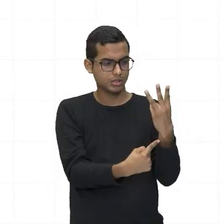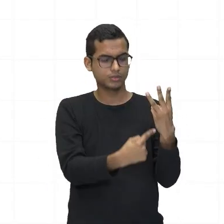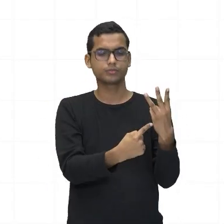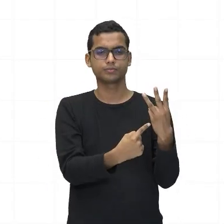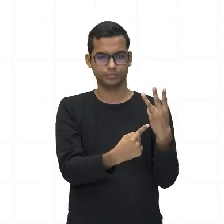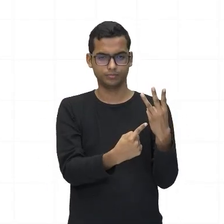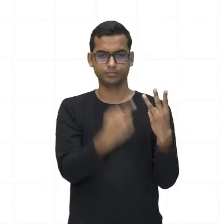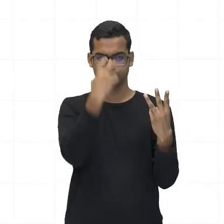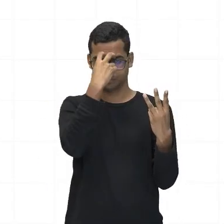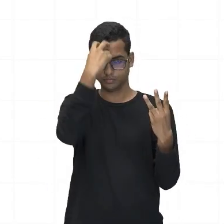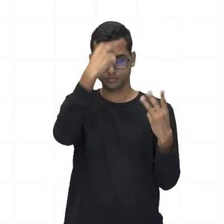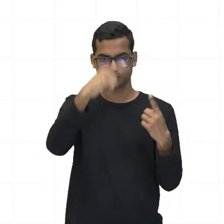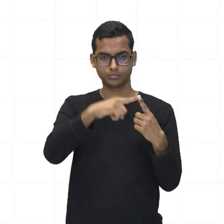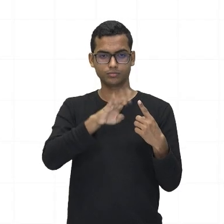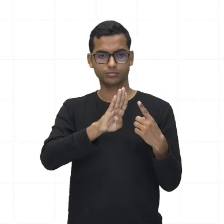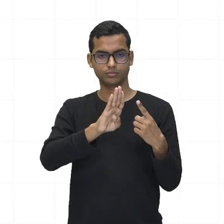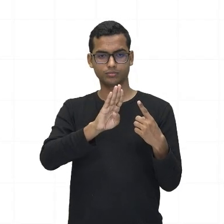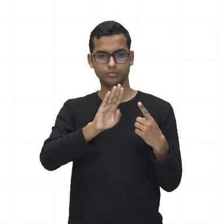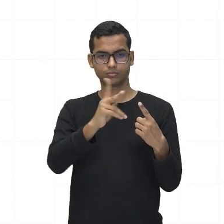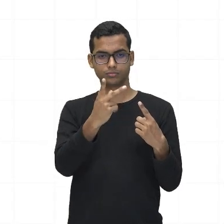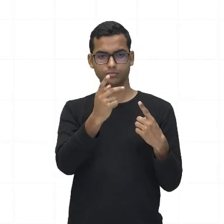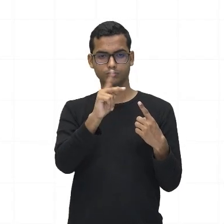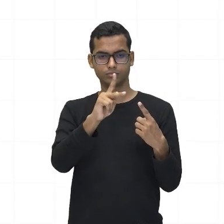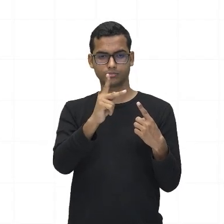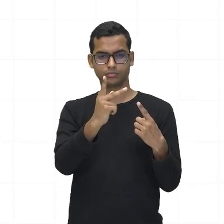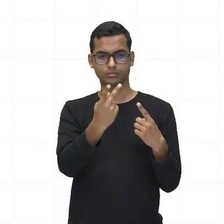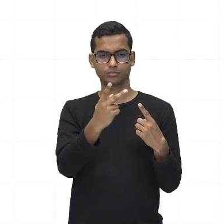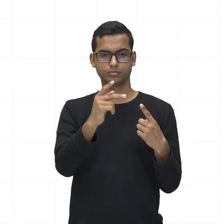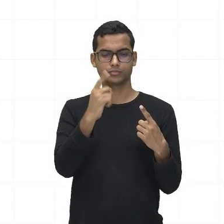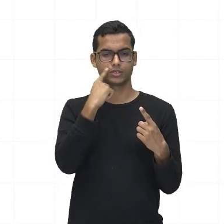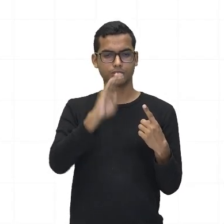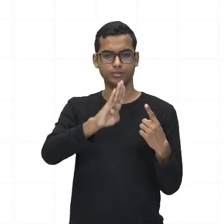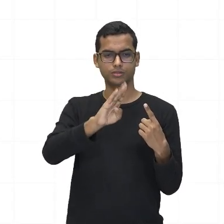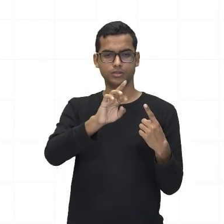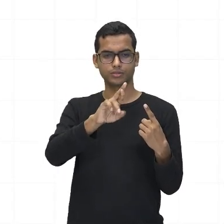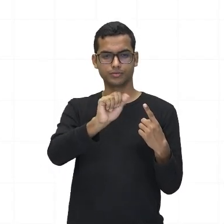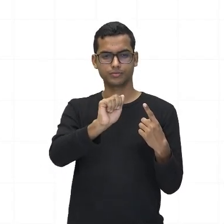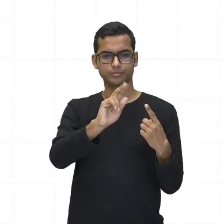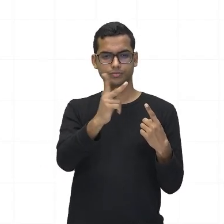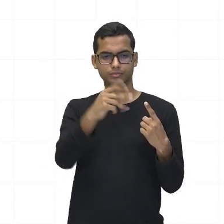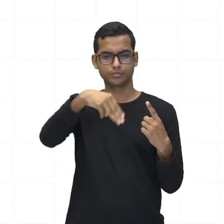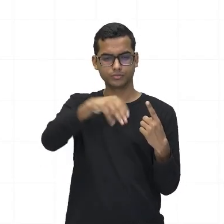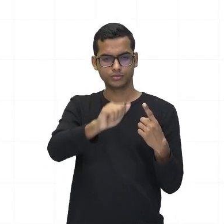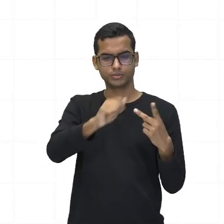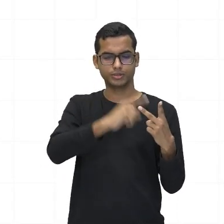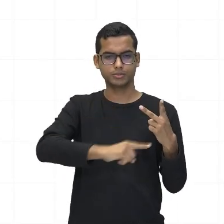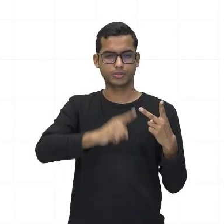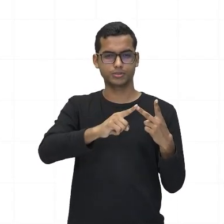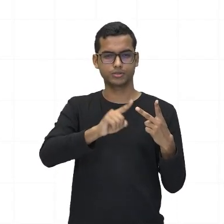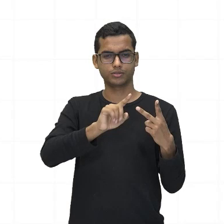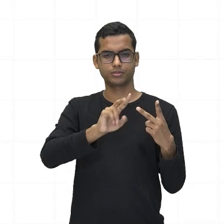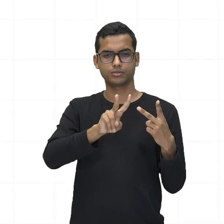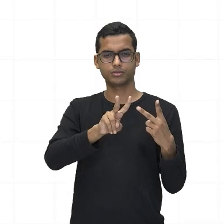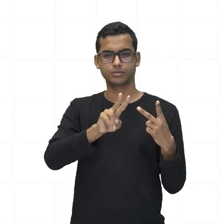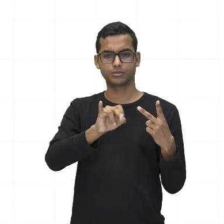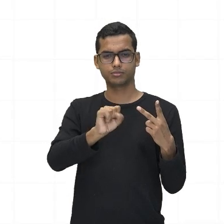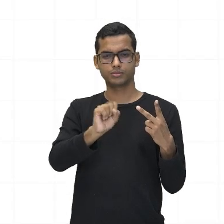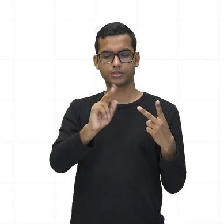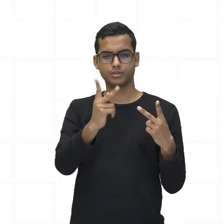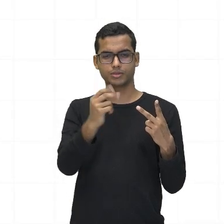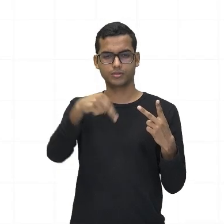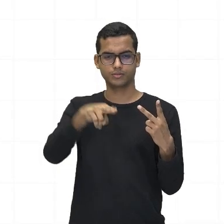hindus: Brahma, Criador, Vishnu, Reformador, e Shiva, o Destruidor.